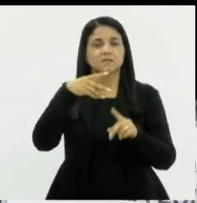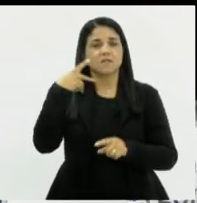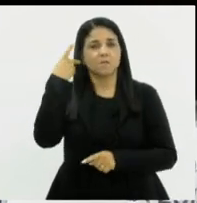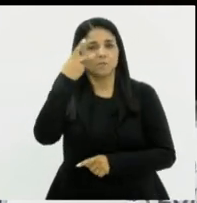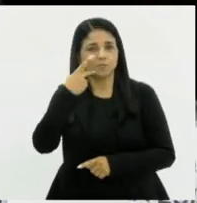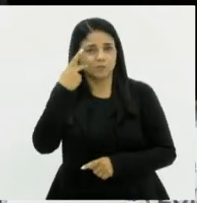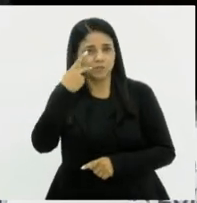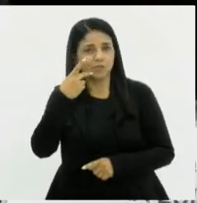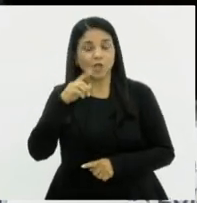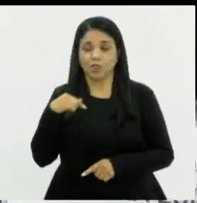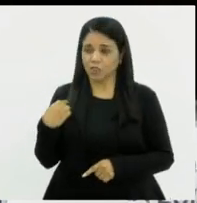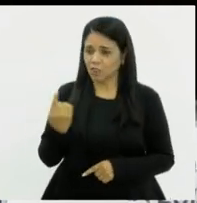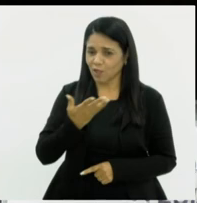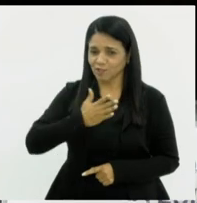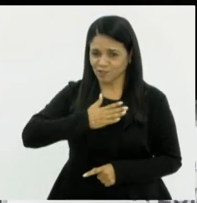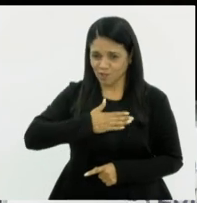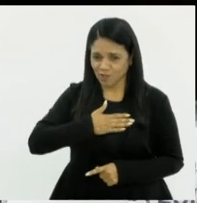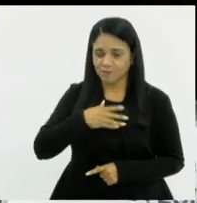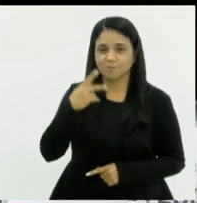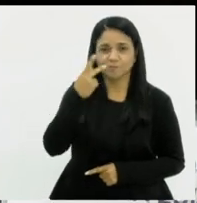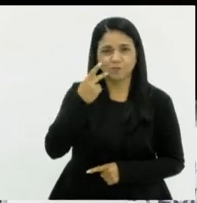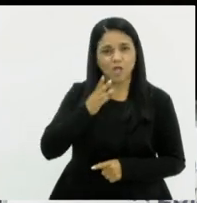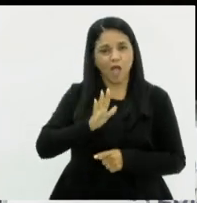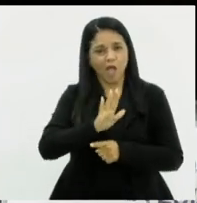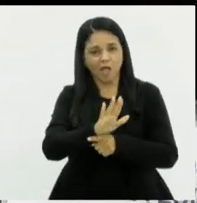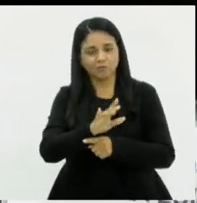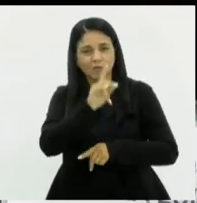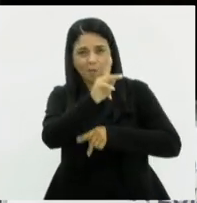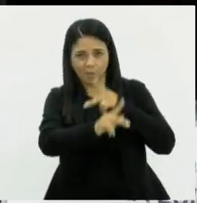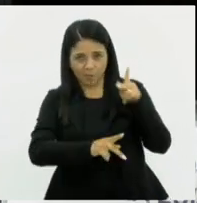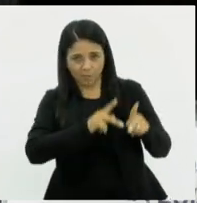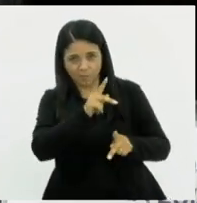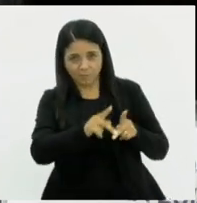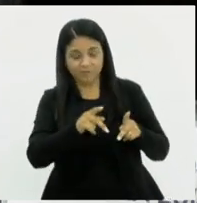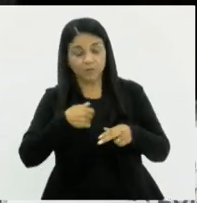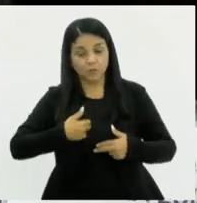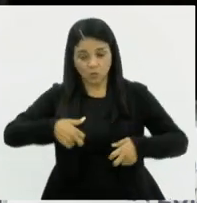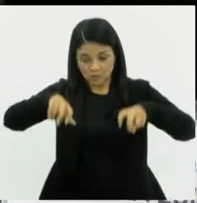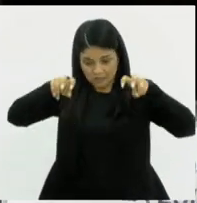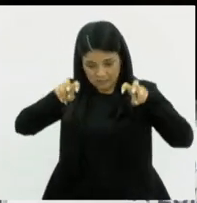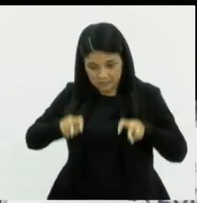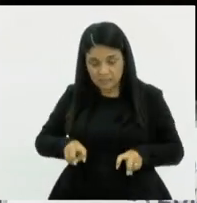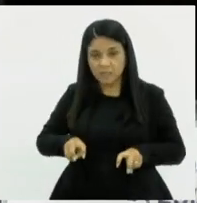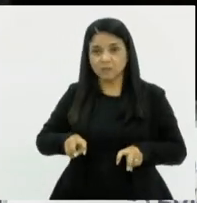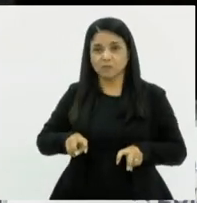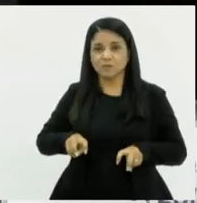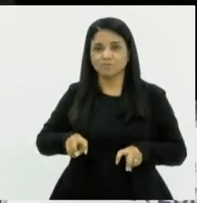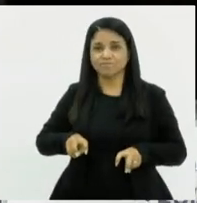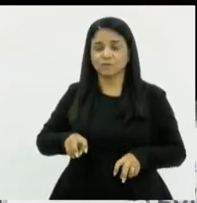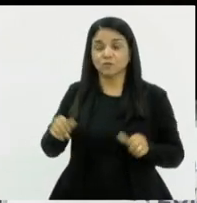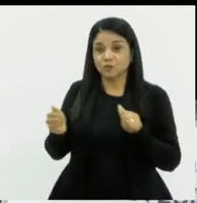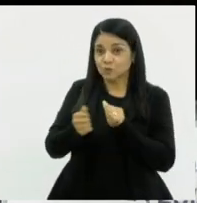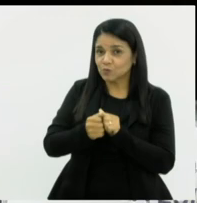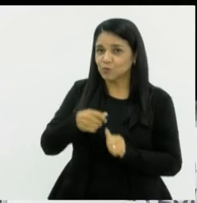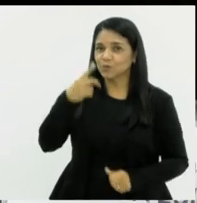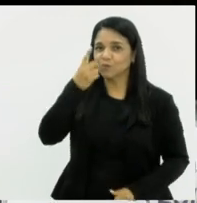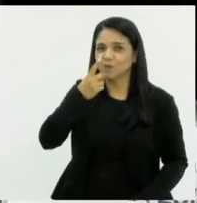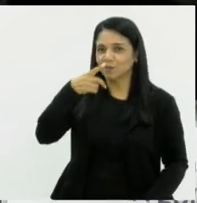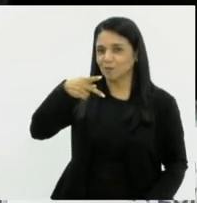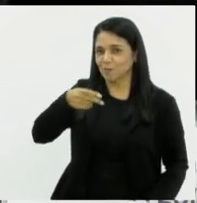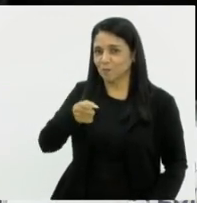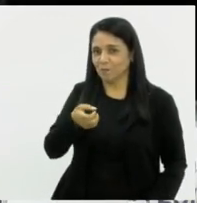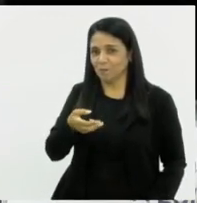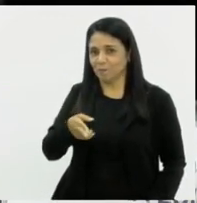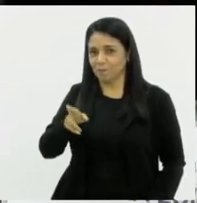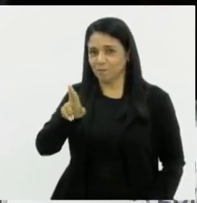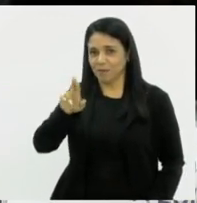que gostamos de política, de ajudar o próximo. E quando eu sento numa mesa com Pedro Brazão, Chiquinho